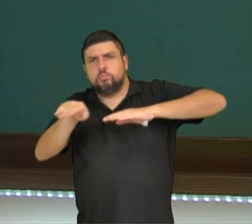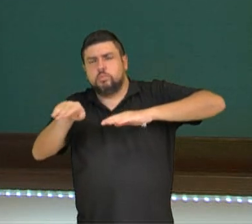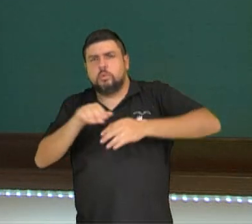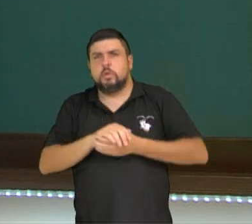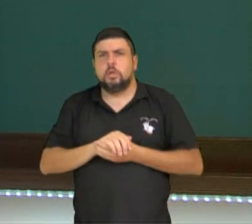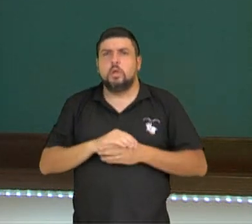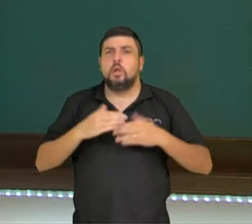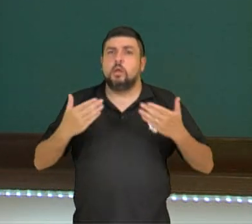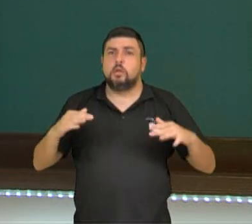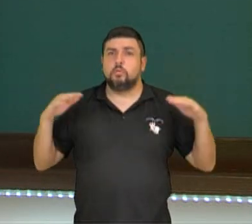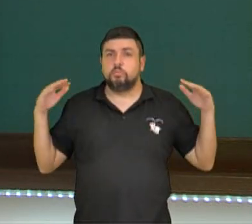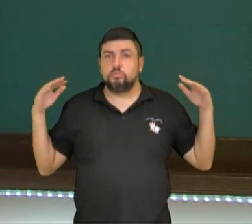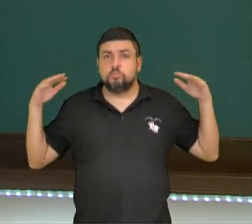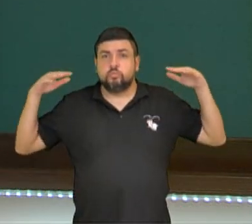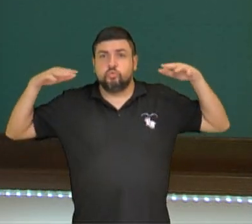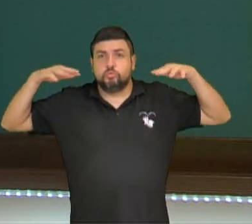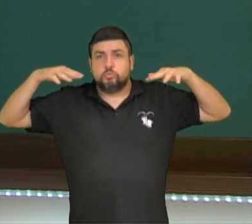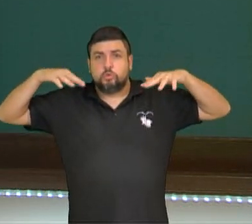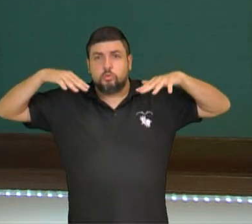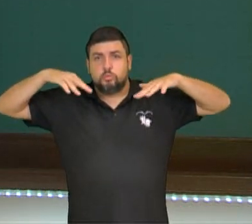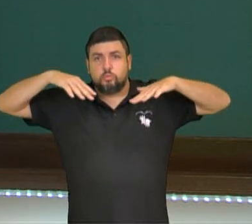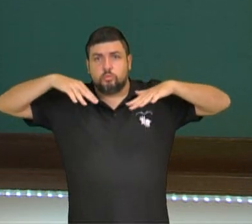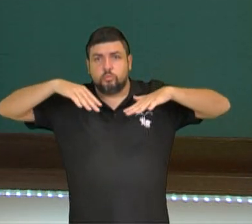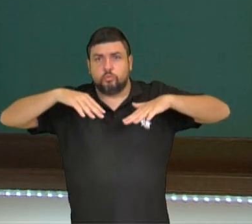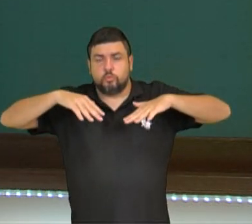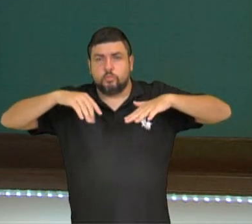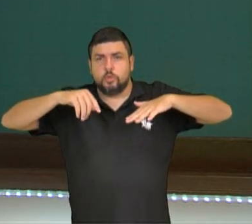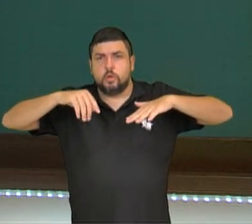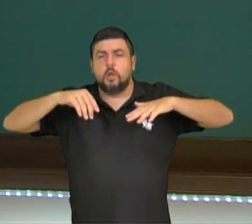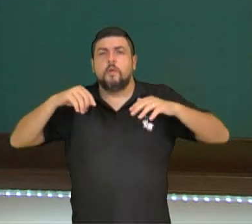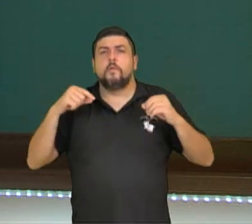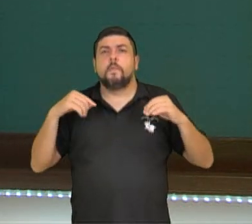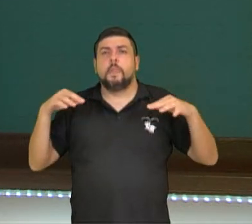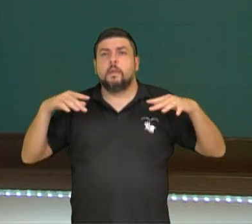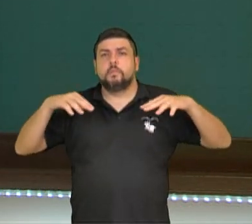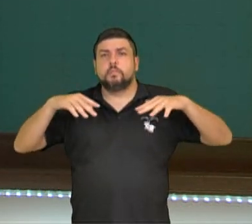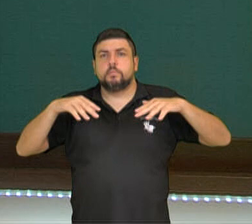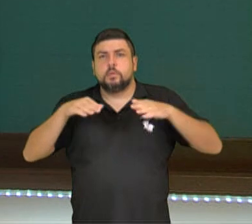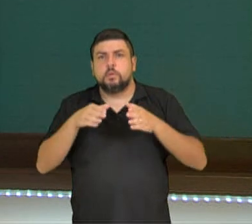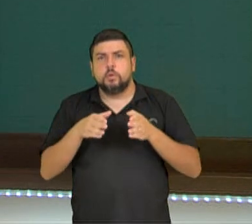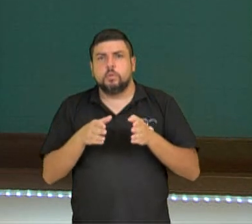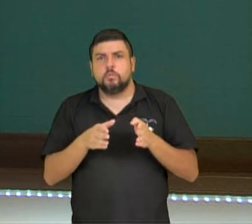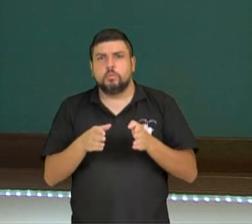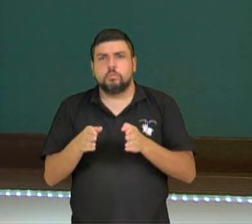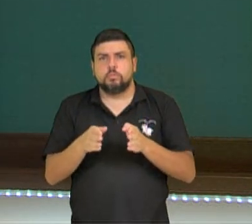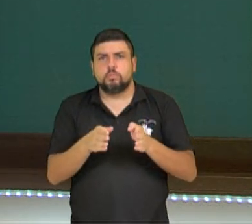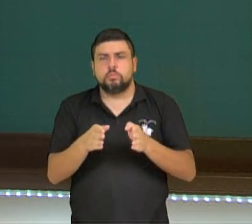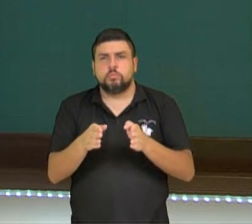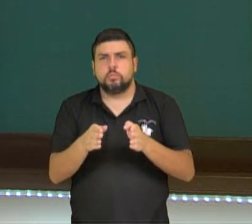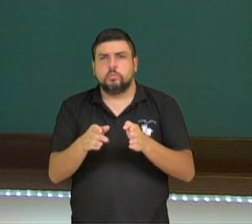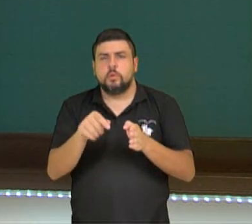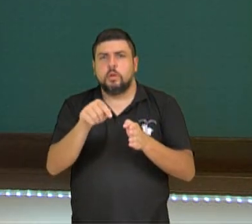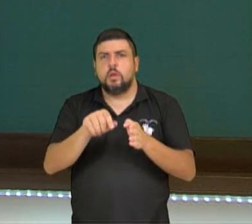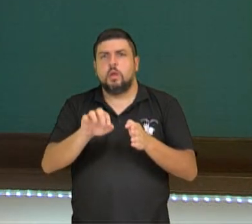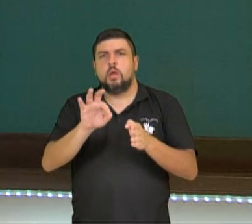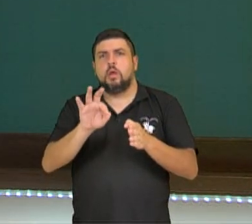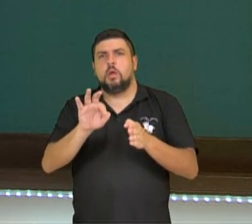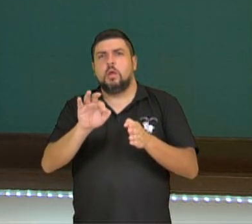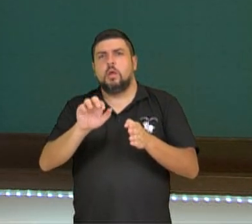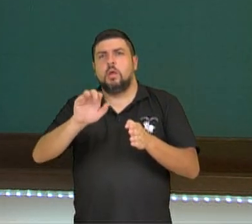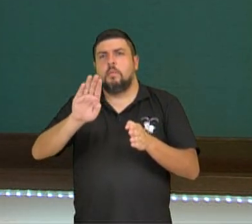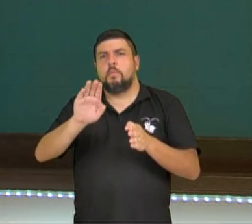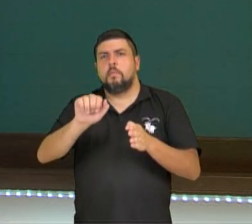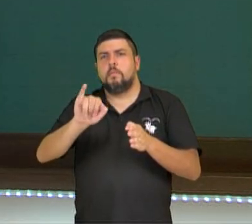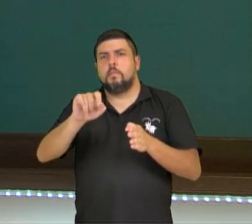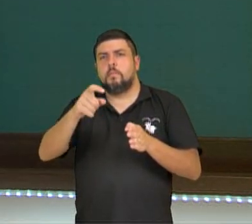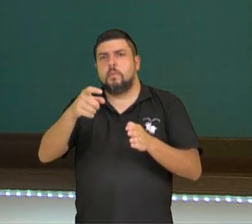as nascentes aqui na porção mais alta, e aí nós temos lá o Baixo Tibagi indo em direção à porção